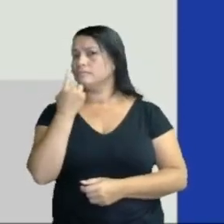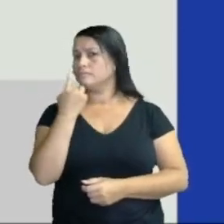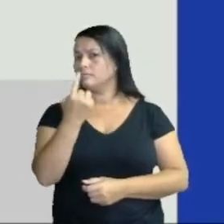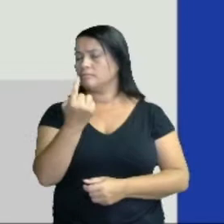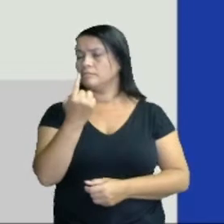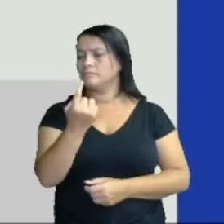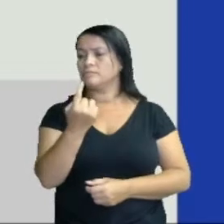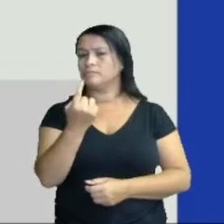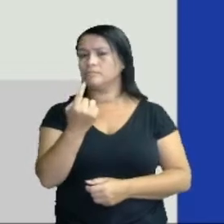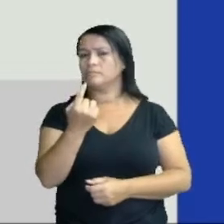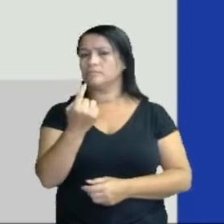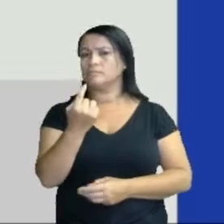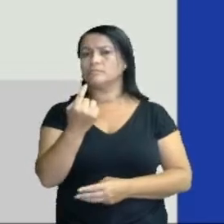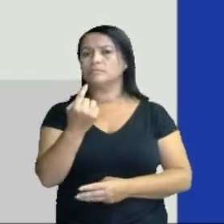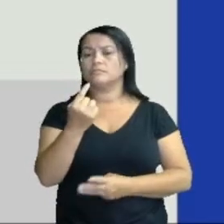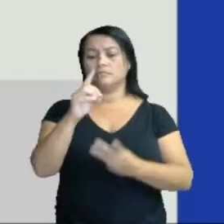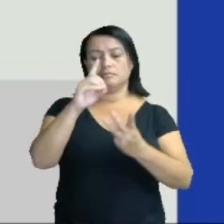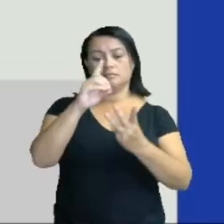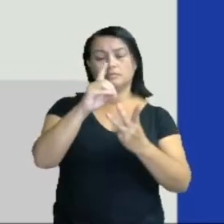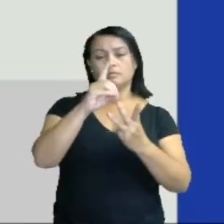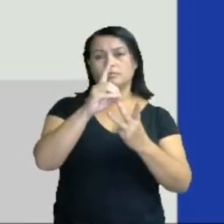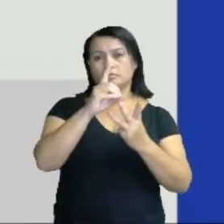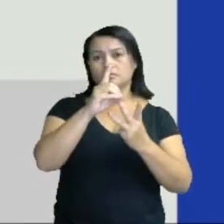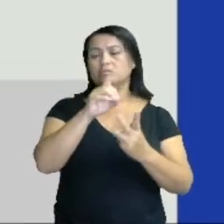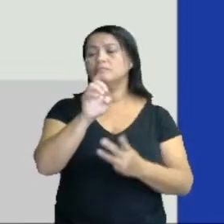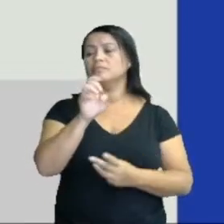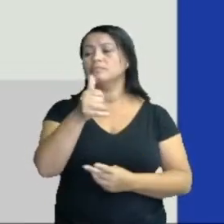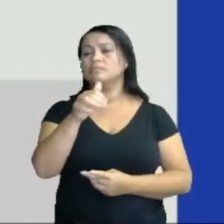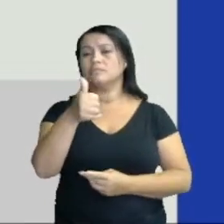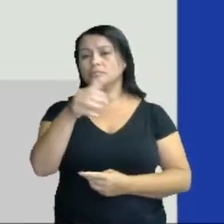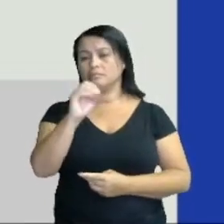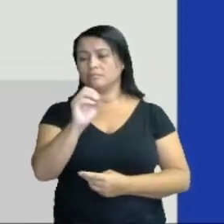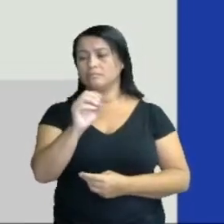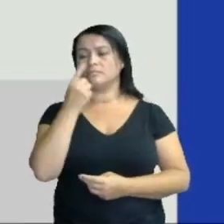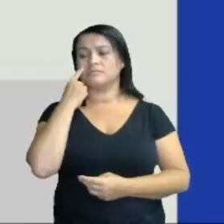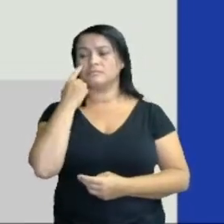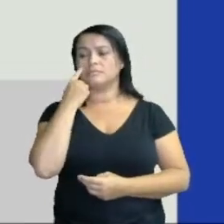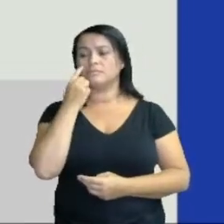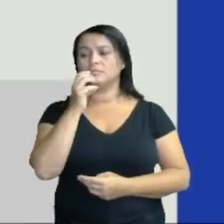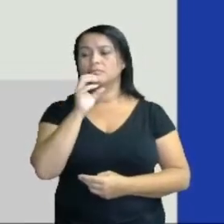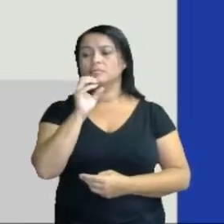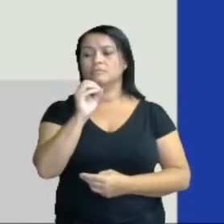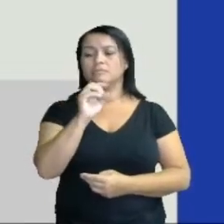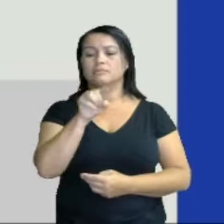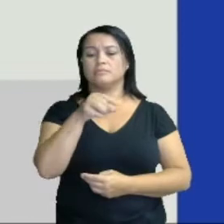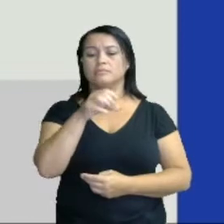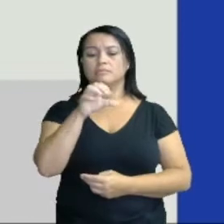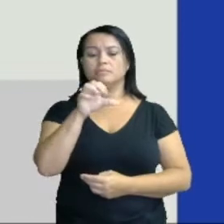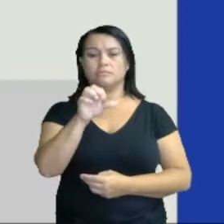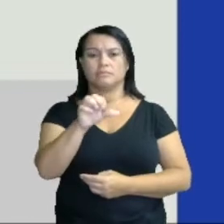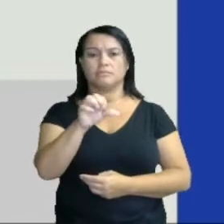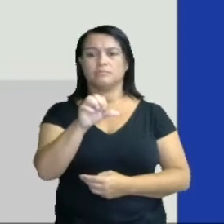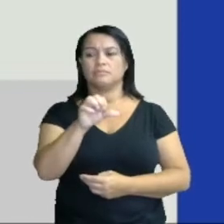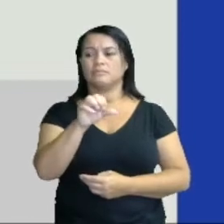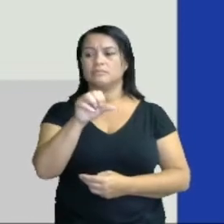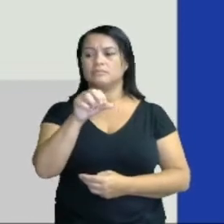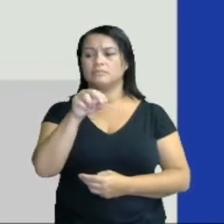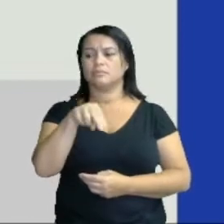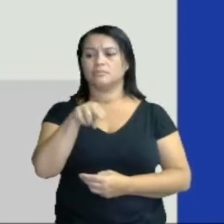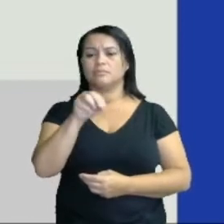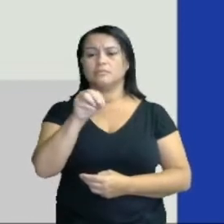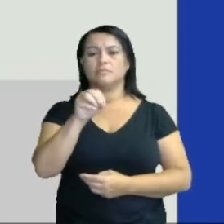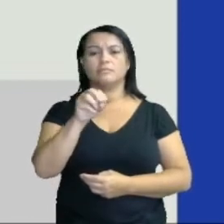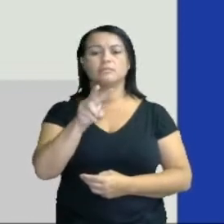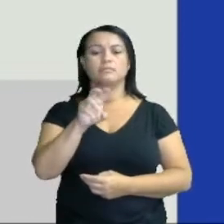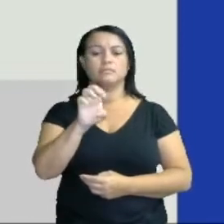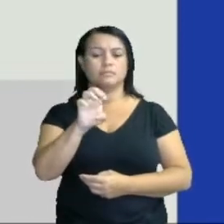primeira casa foi quem? 10. Não é isso? Então, vem aqui comigo. Eu tenho 0,9. Lê-se 9